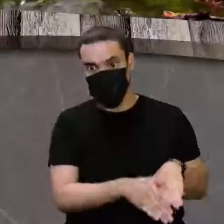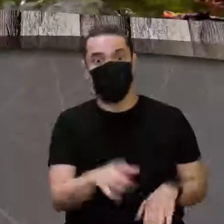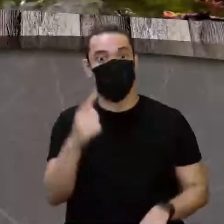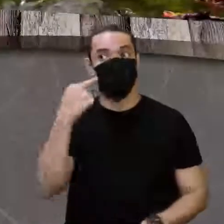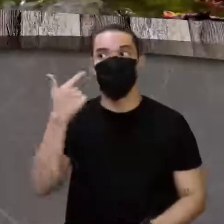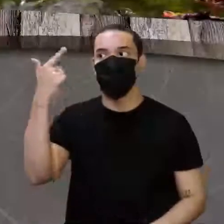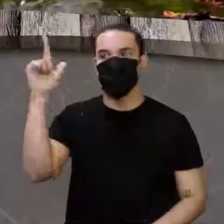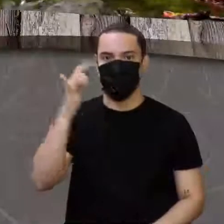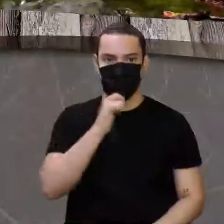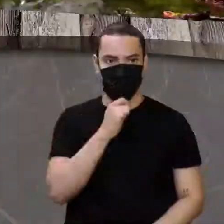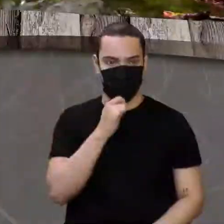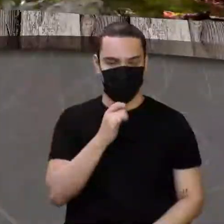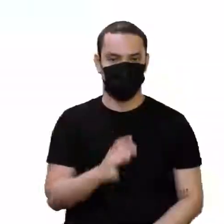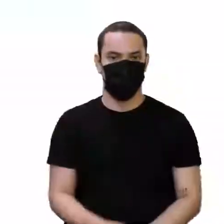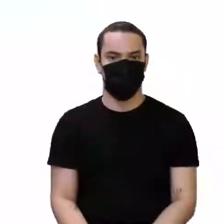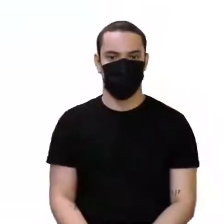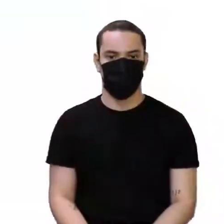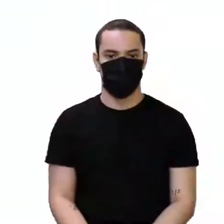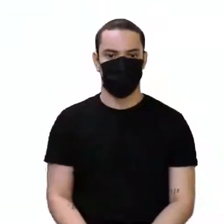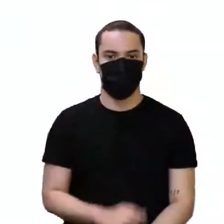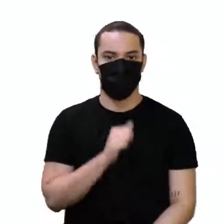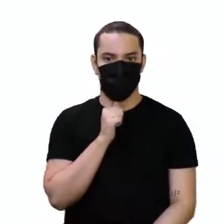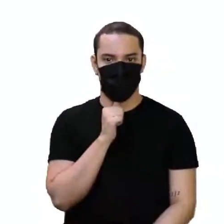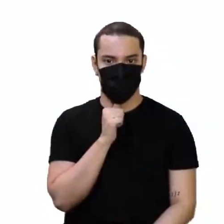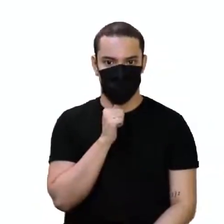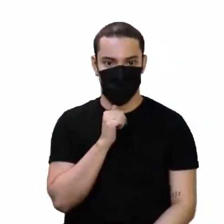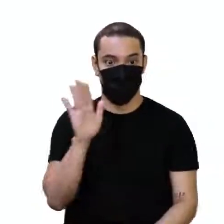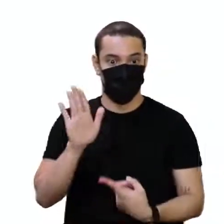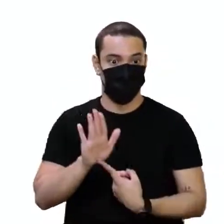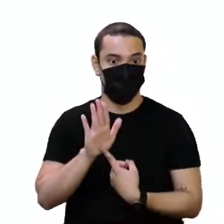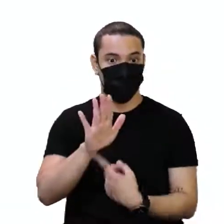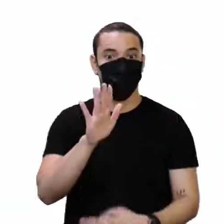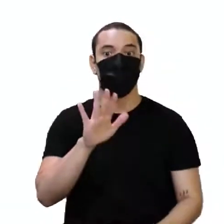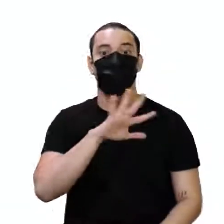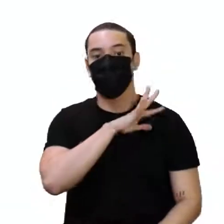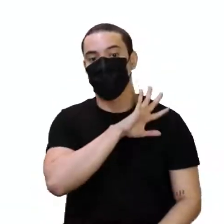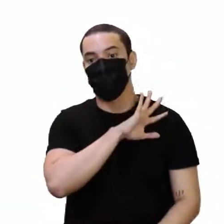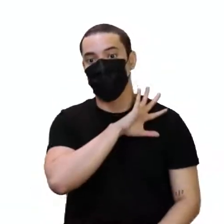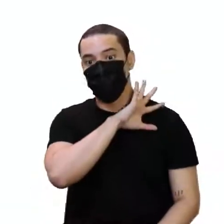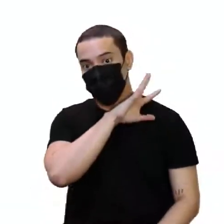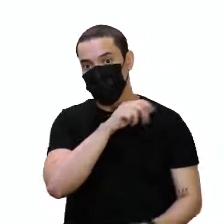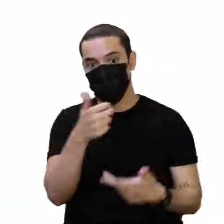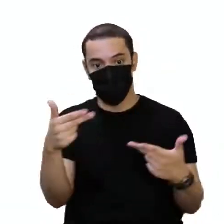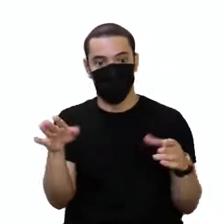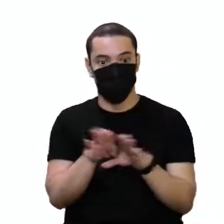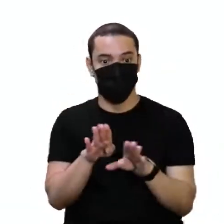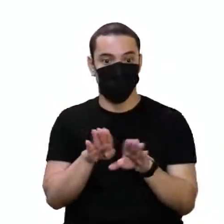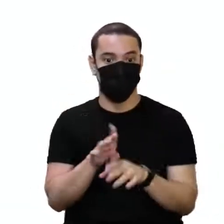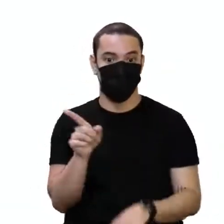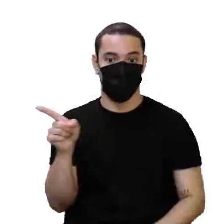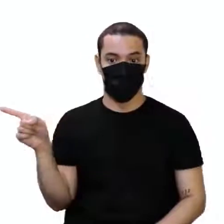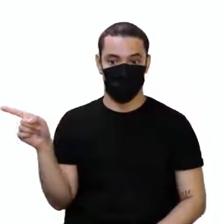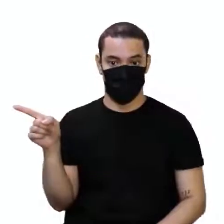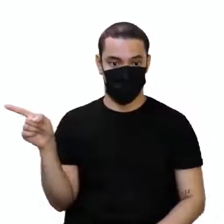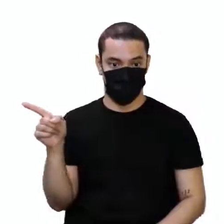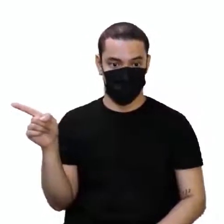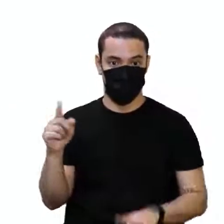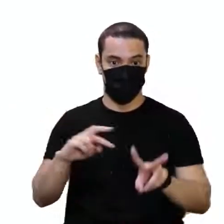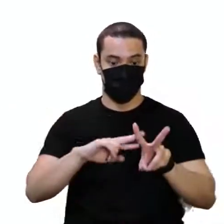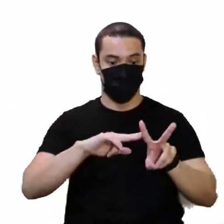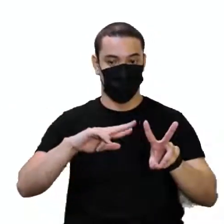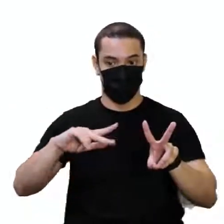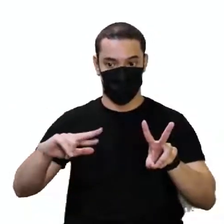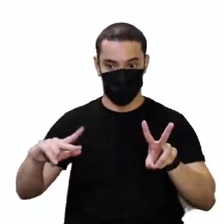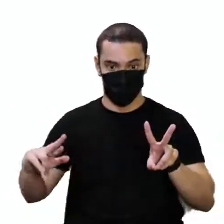exemplo que tem na tela ali. Vamos lá? A gente pegou aí um animal e pegou também um vegetal. Então, a presença